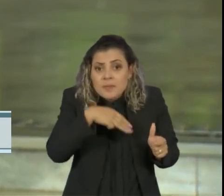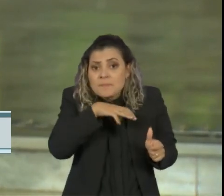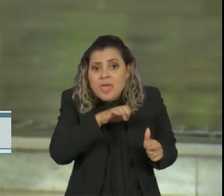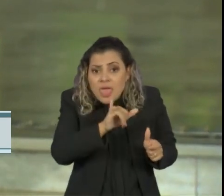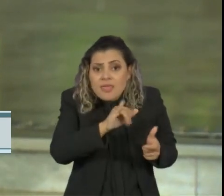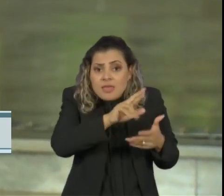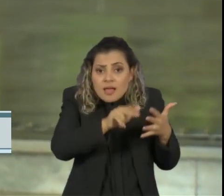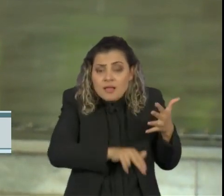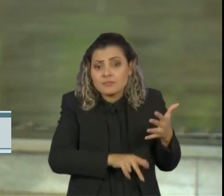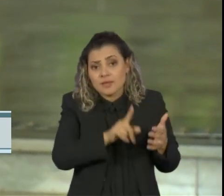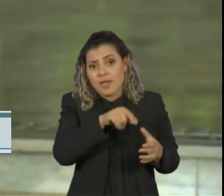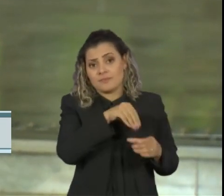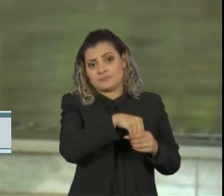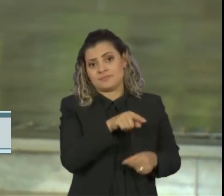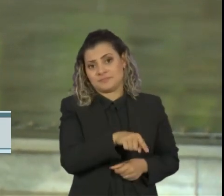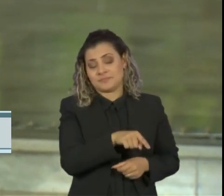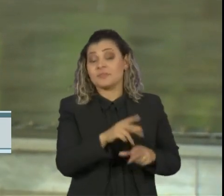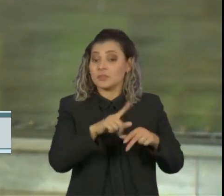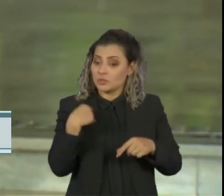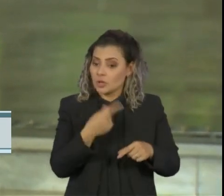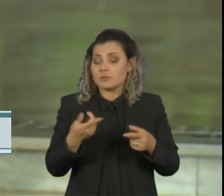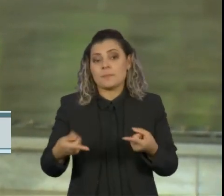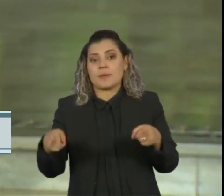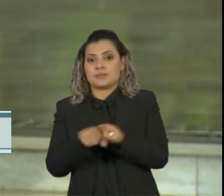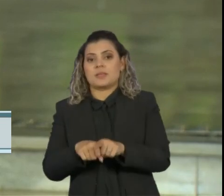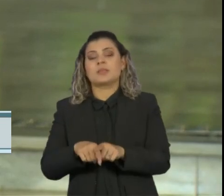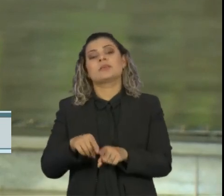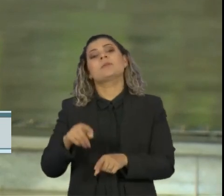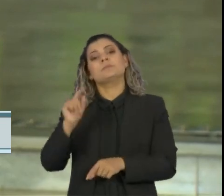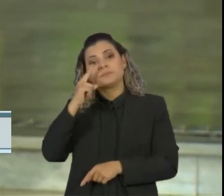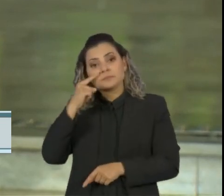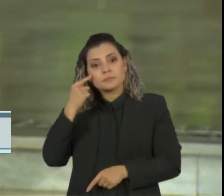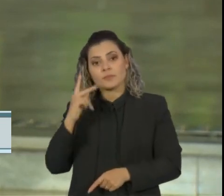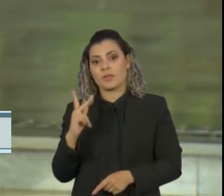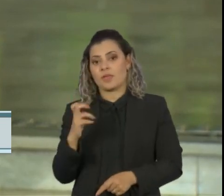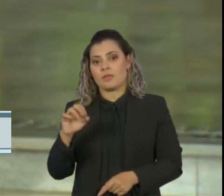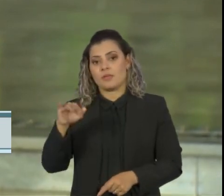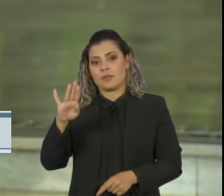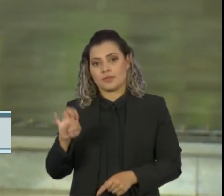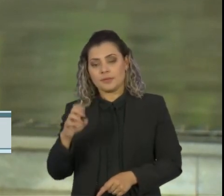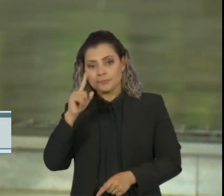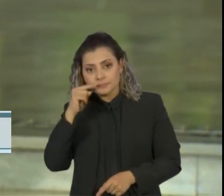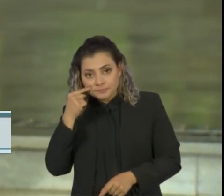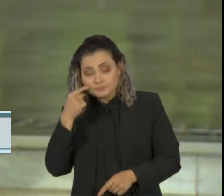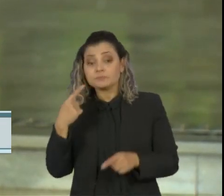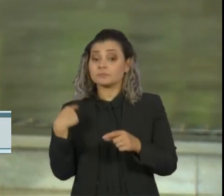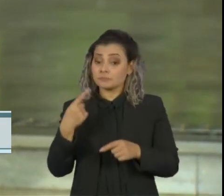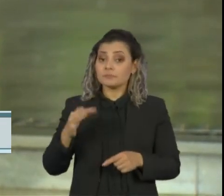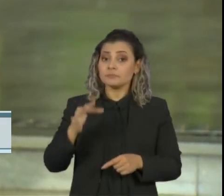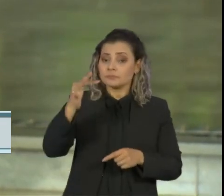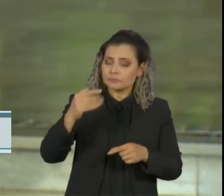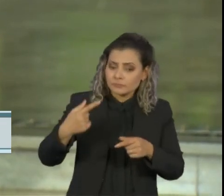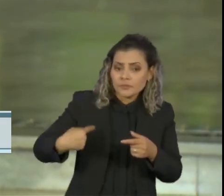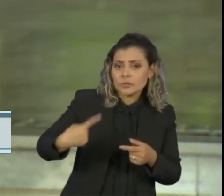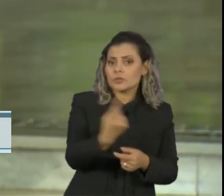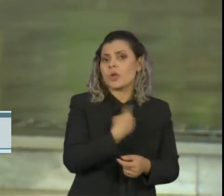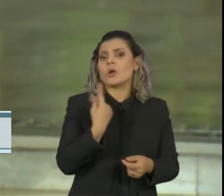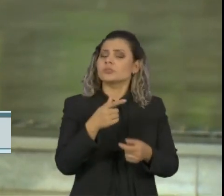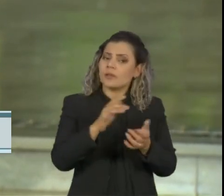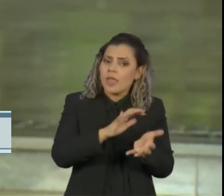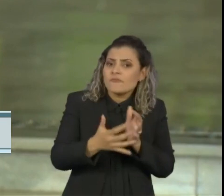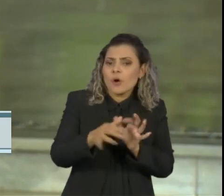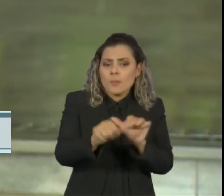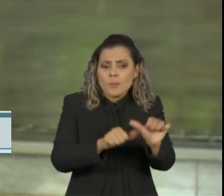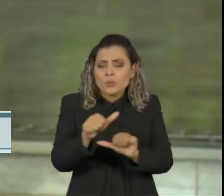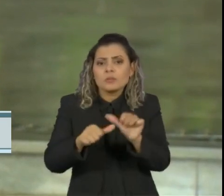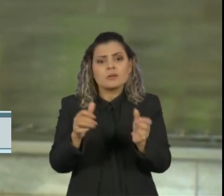nessas micro-reformas, em parceria com o secretário Henrique Meirelles, e traremos nas próximas semanas reformas adicionais,